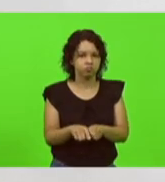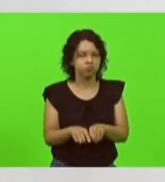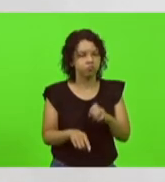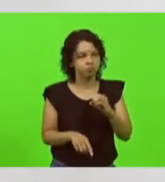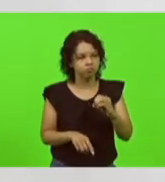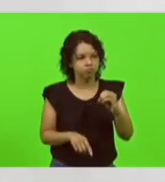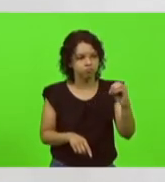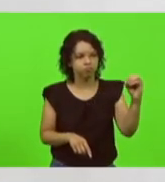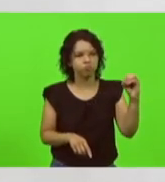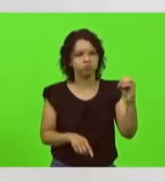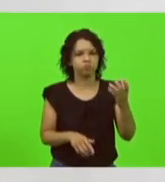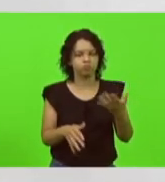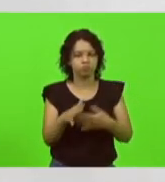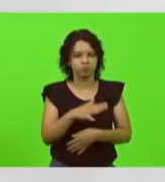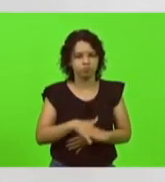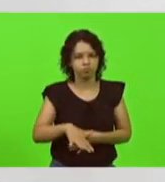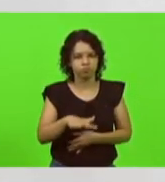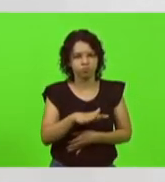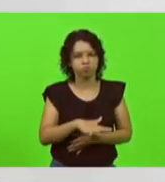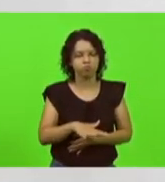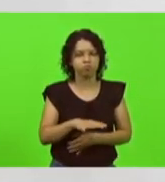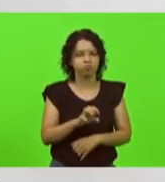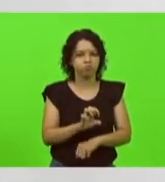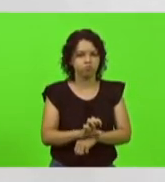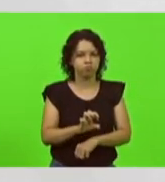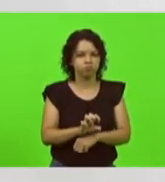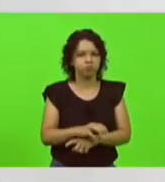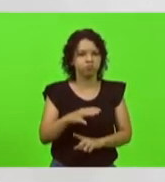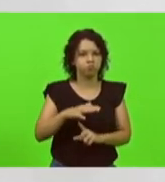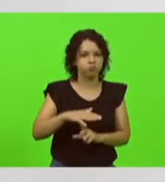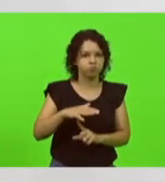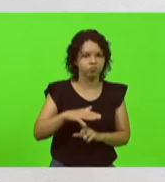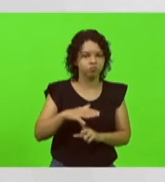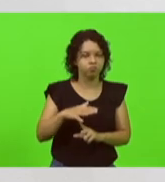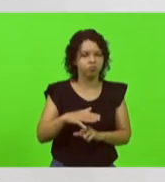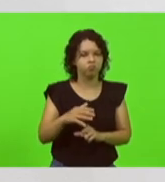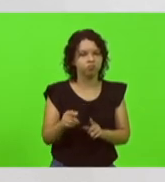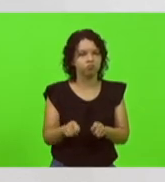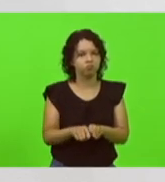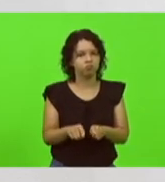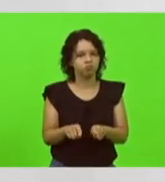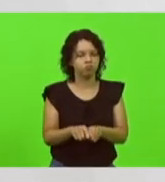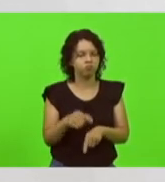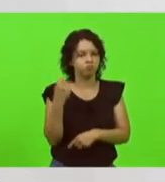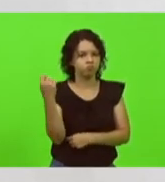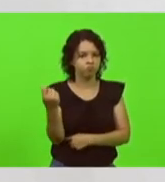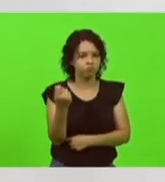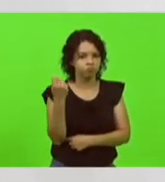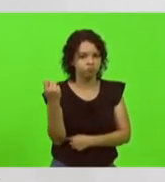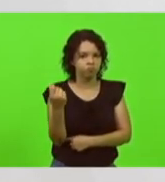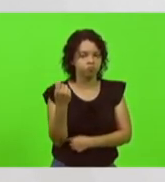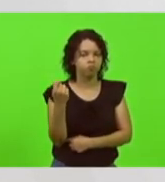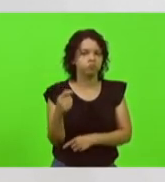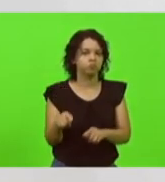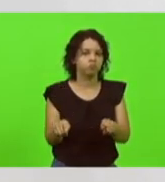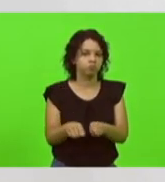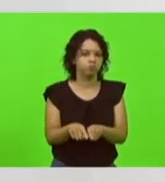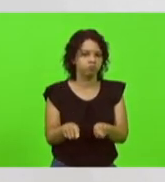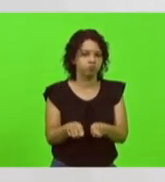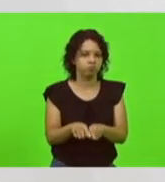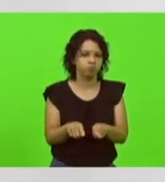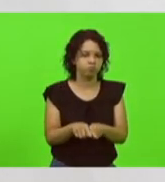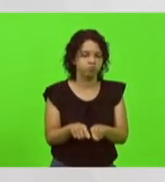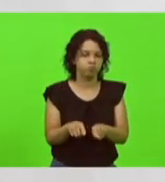oeste, o estado do Paraná, do Rio Grande do Sul e também parte do